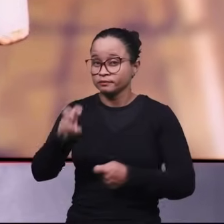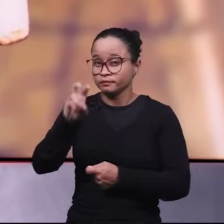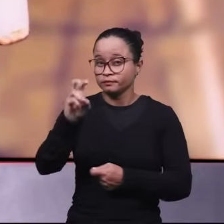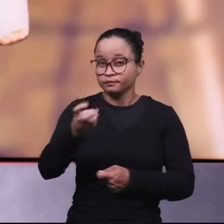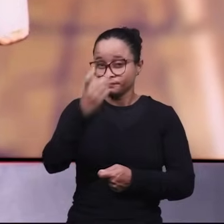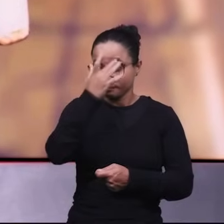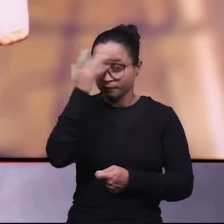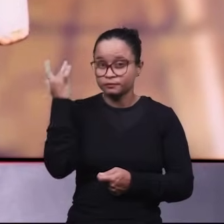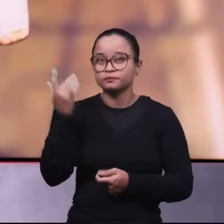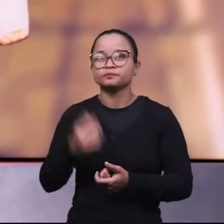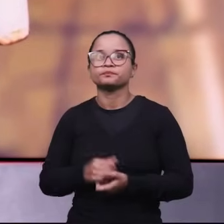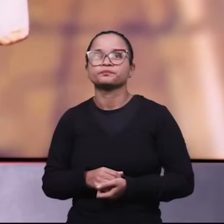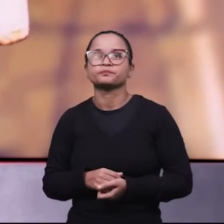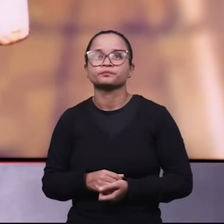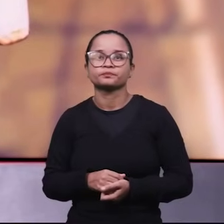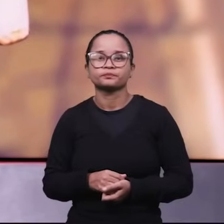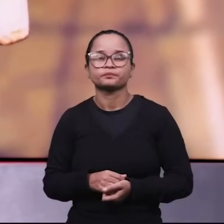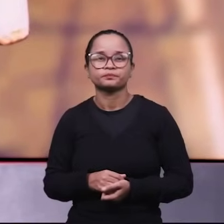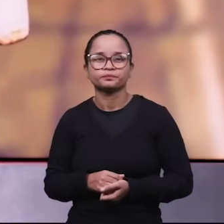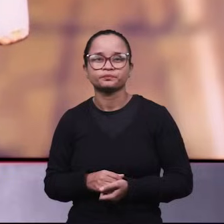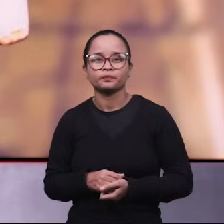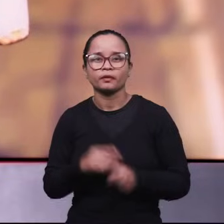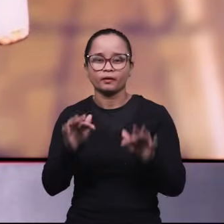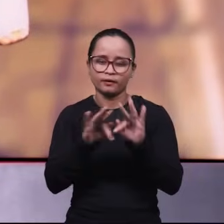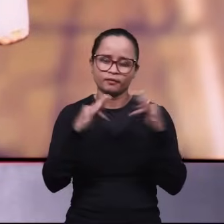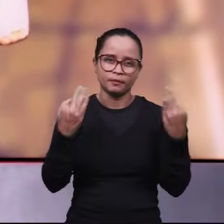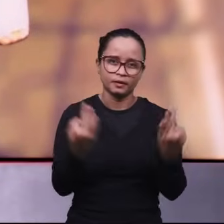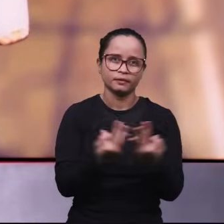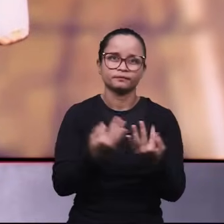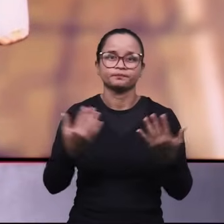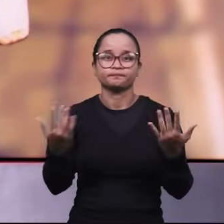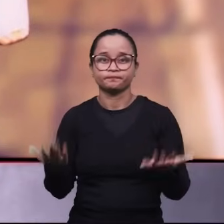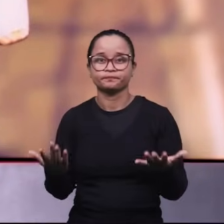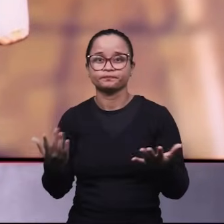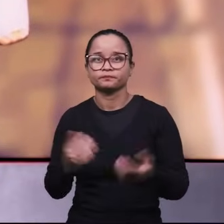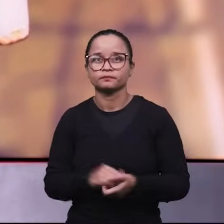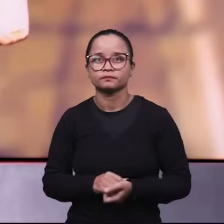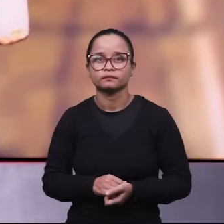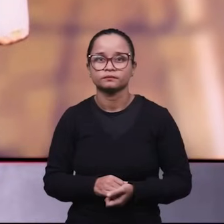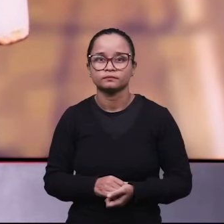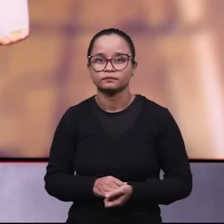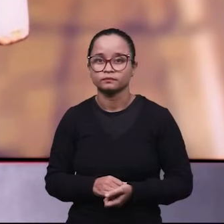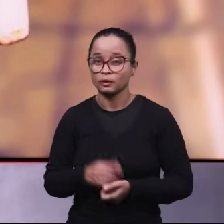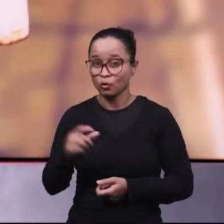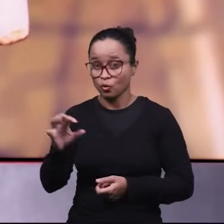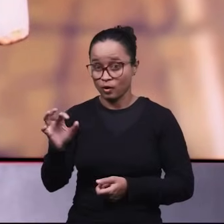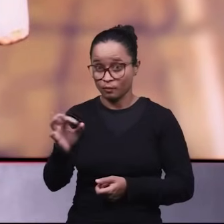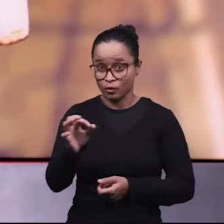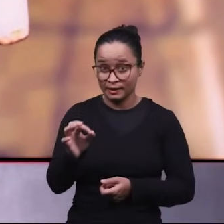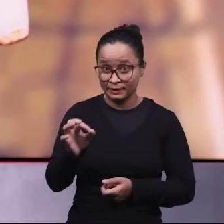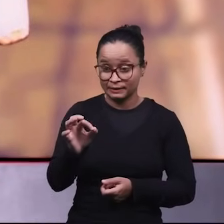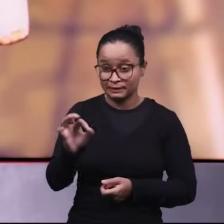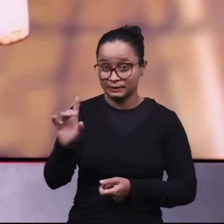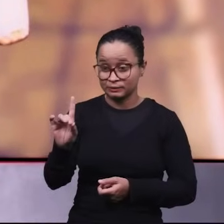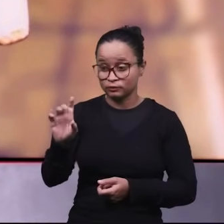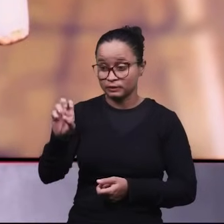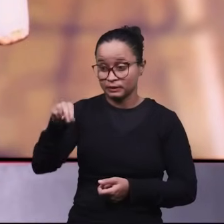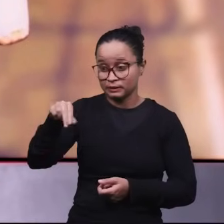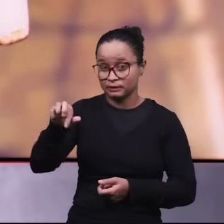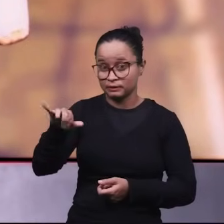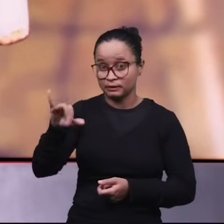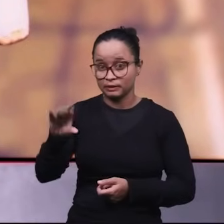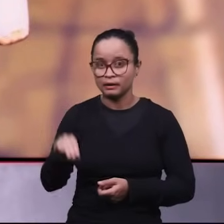5.000 pessoas, homens com suas famílias. Então, o denário é o mais